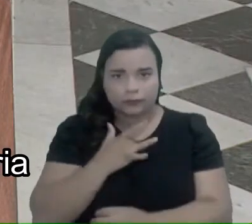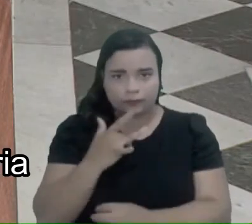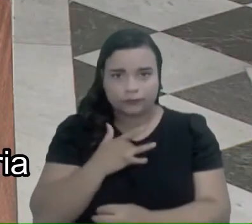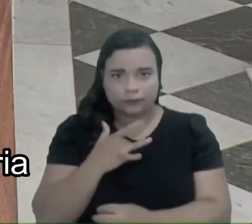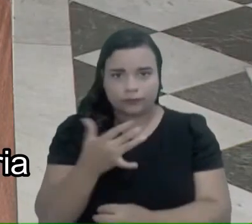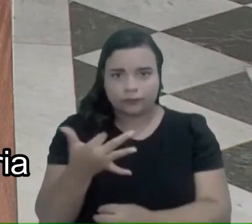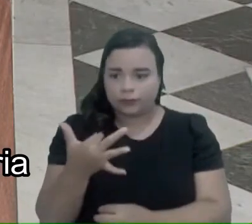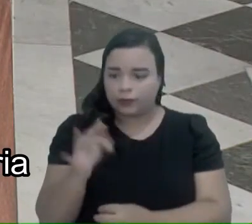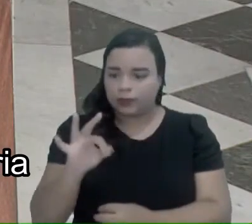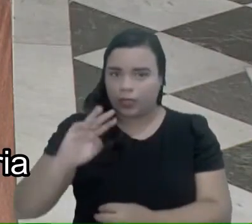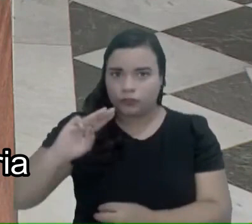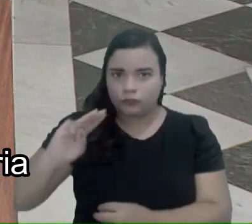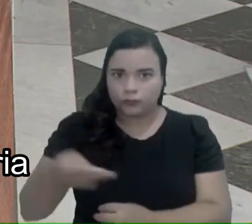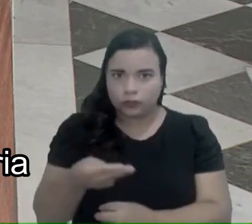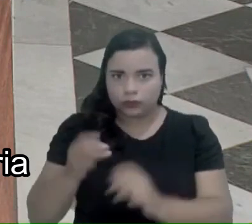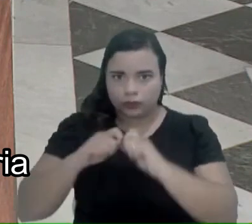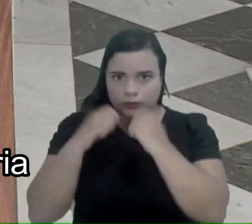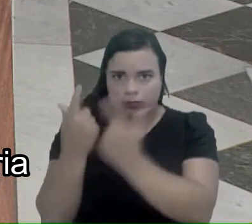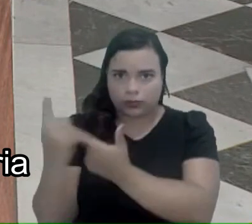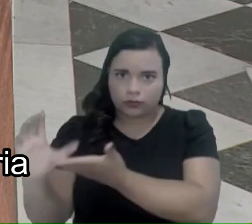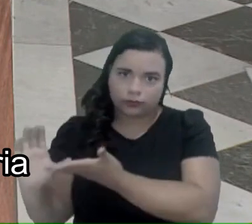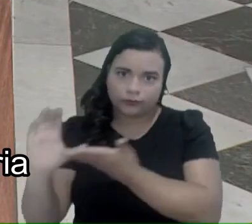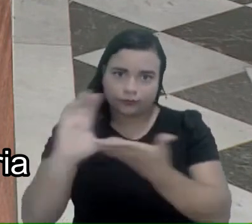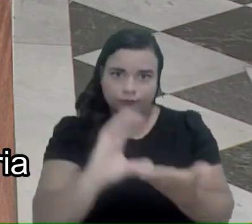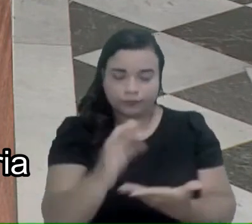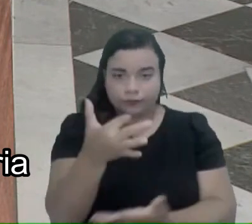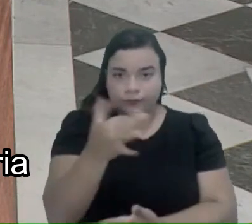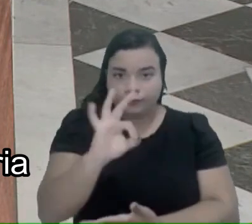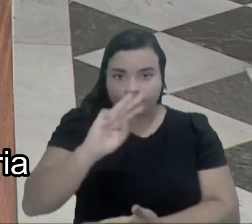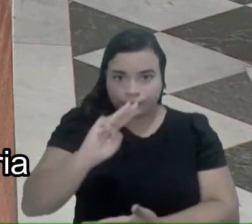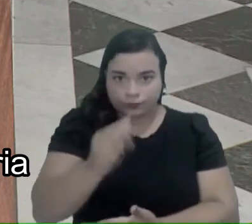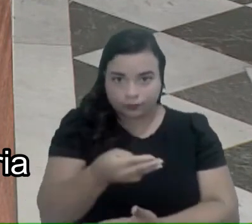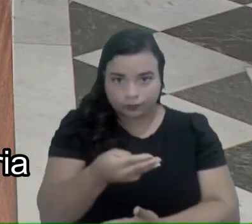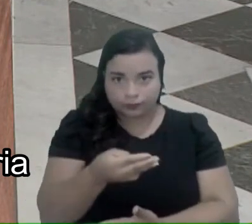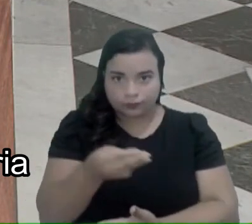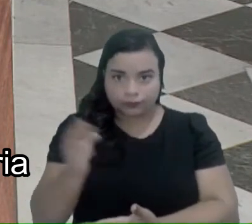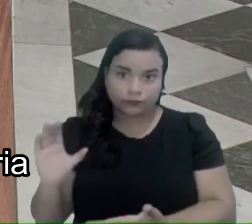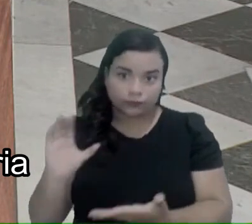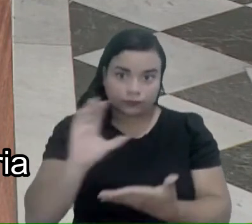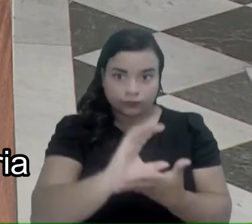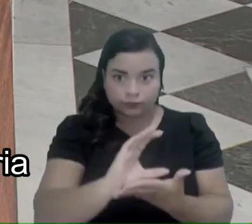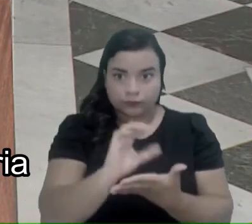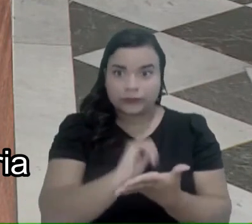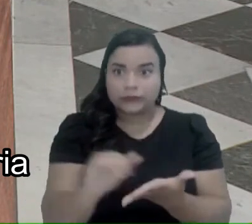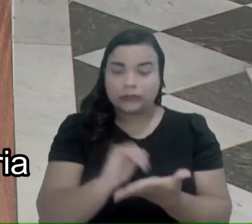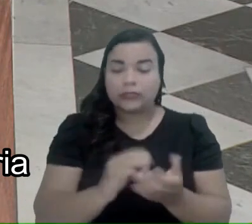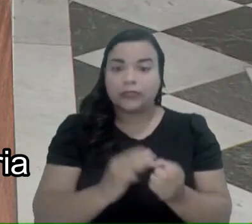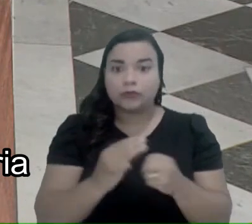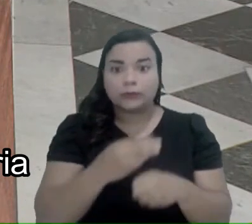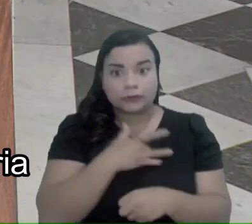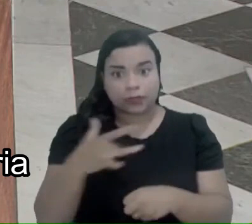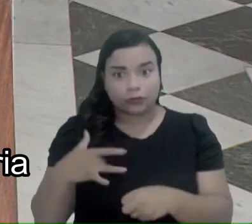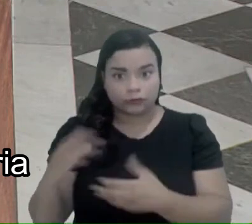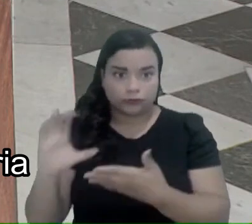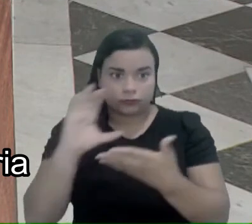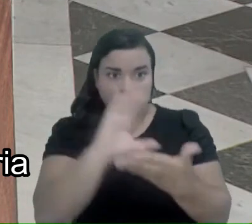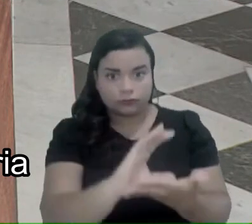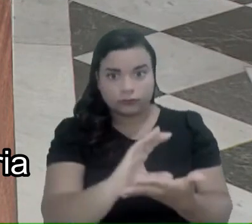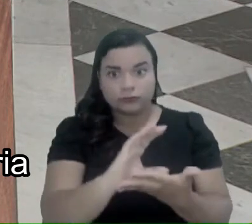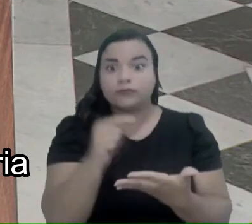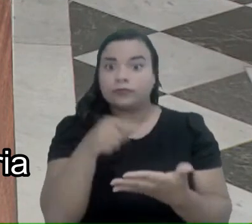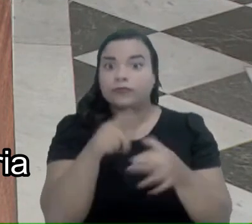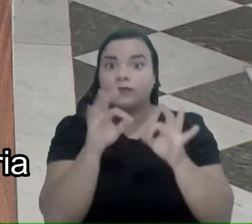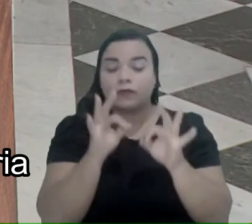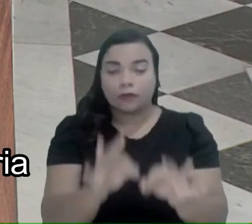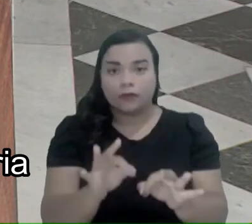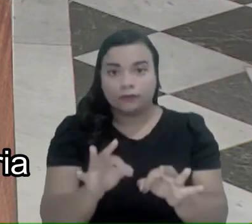reais pela Alerj, 10 milhões de reais pela Alerj para a Secretaria Municipal de Saúde, e isso garante